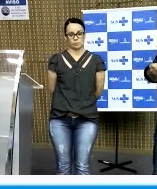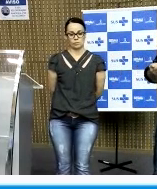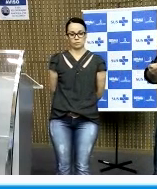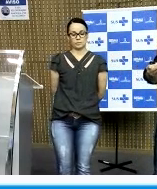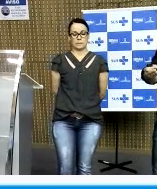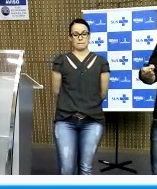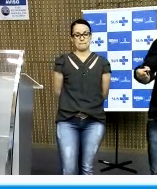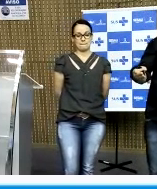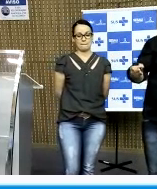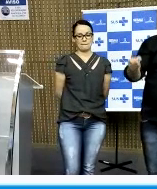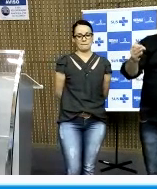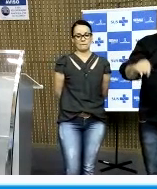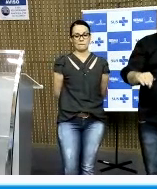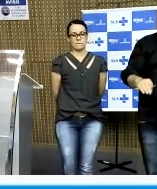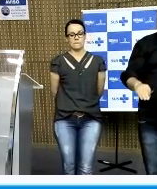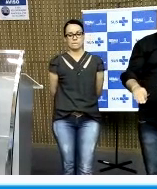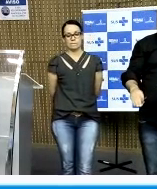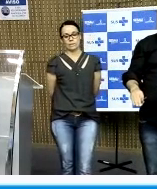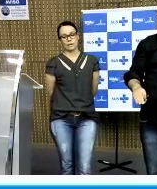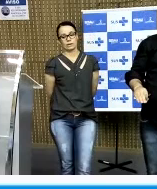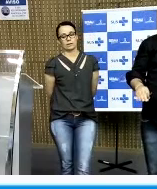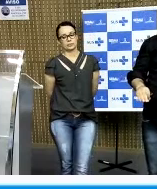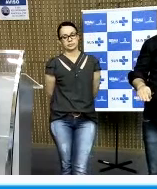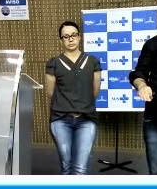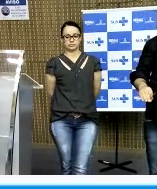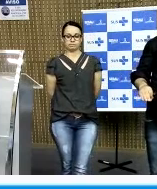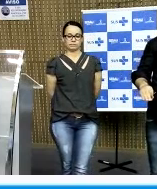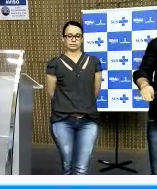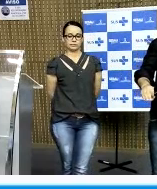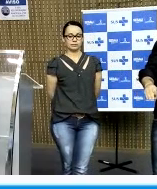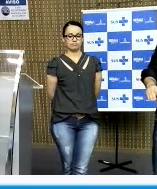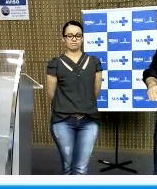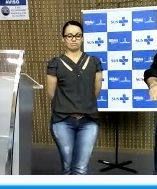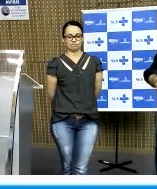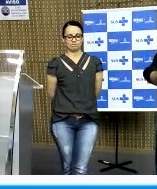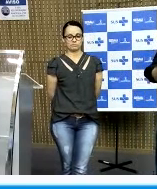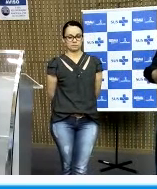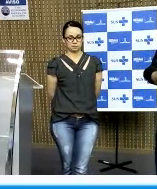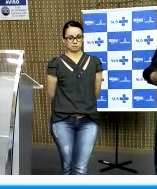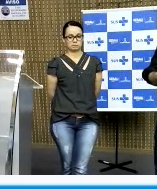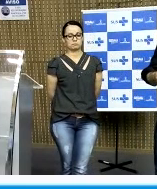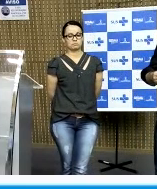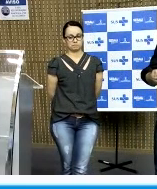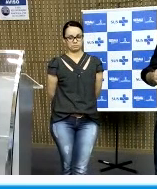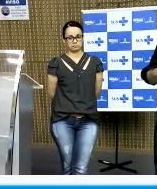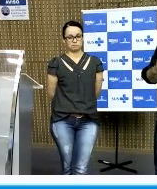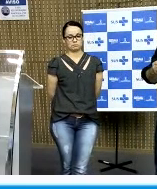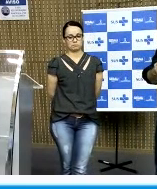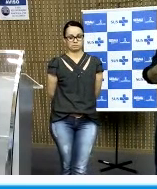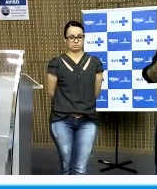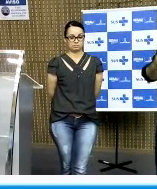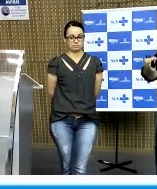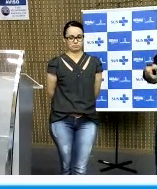e 62% dos diabéticos cadastrados. Assim, é um número que tem que ser melhorado também, que essa